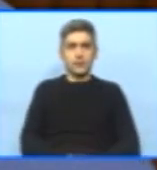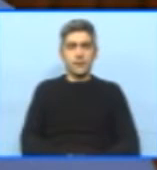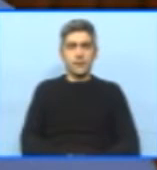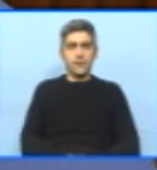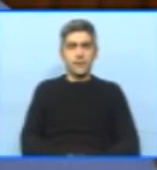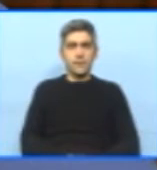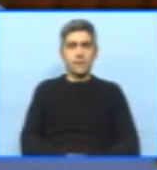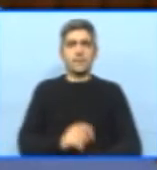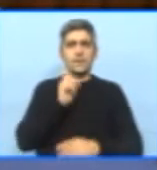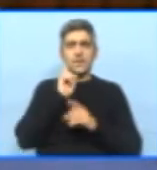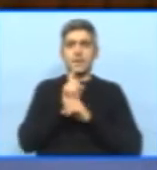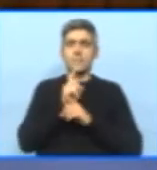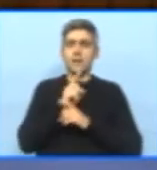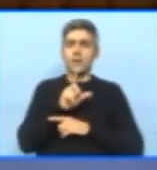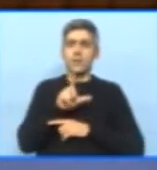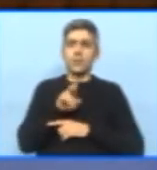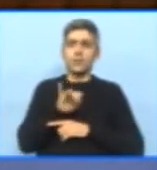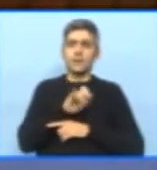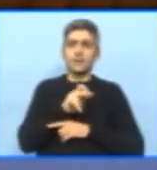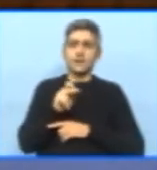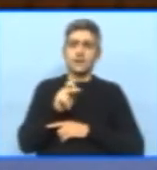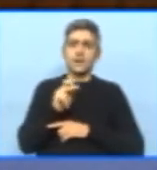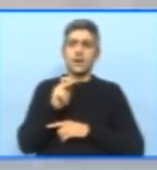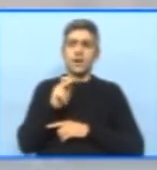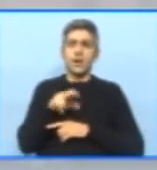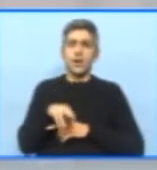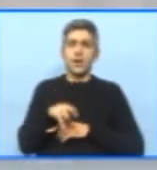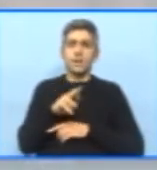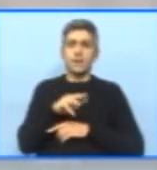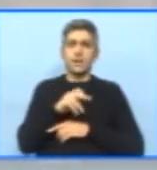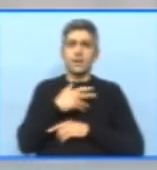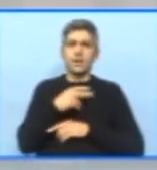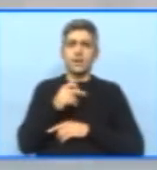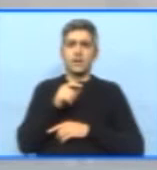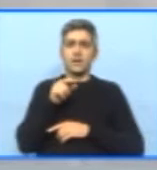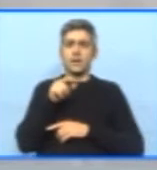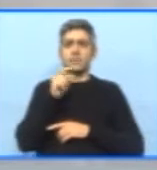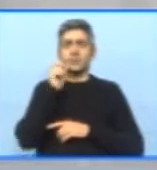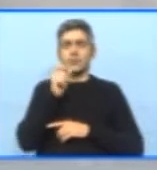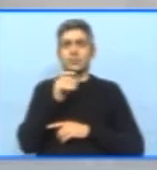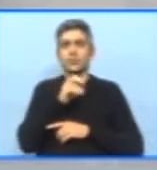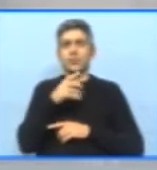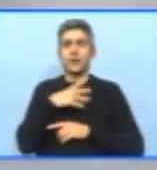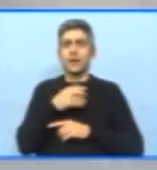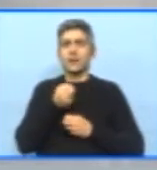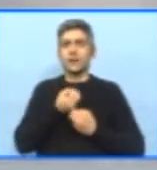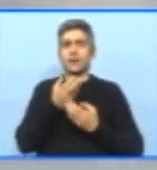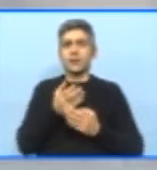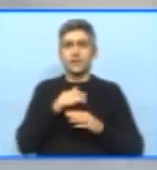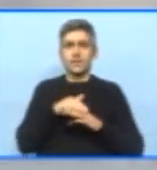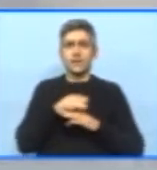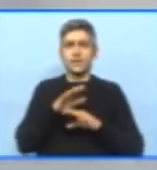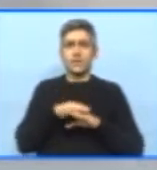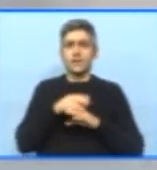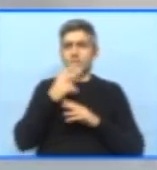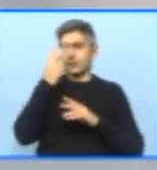Irmã Luísa Almendra, o que é que este evangelista, João, nos quer transmitir com todo este enredo em torno da cura do